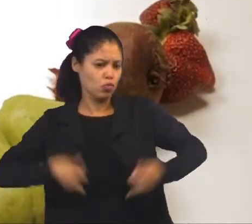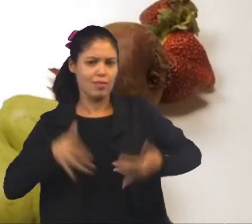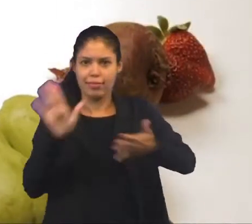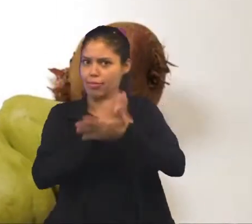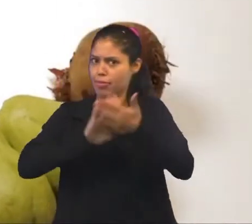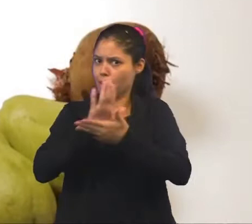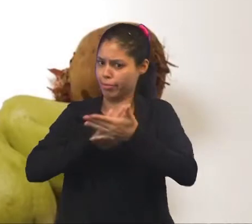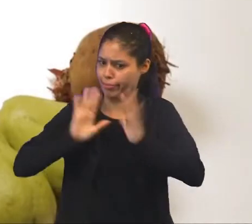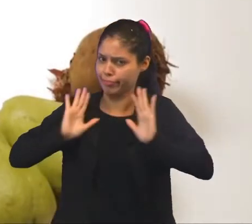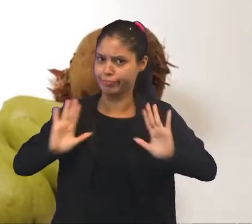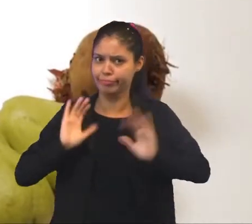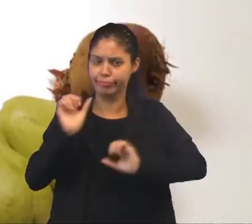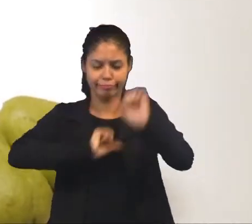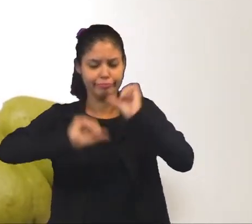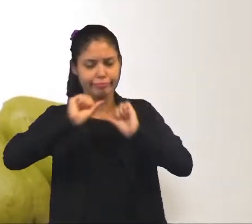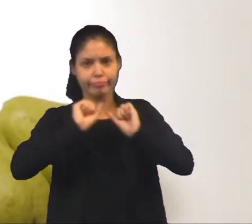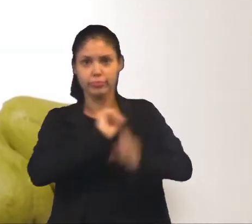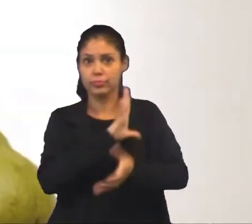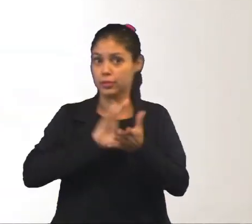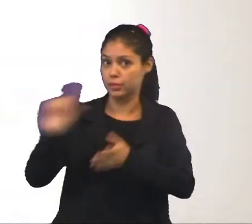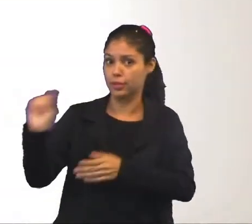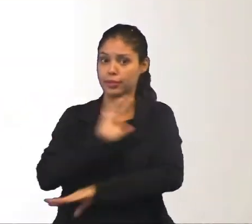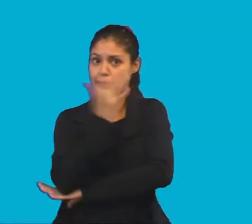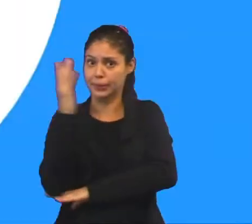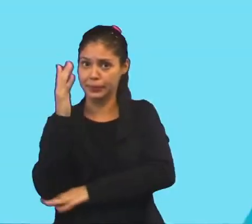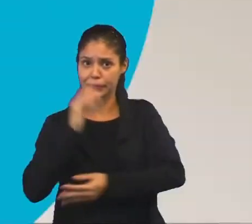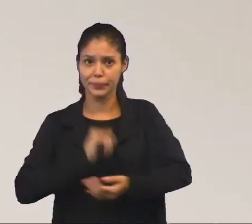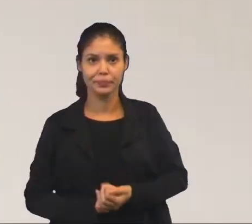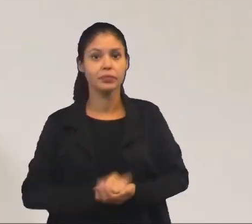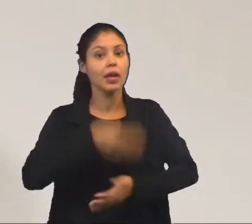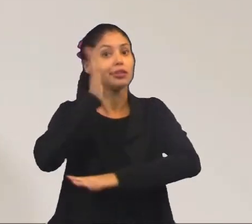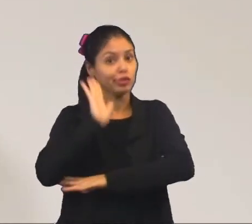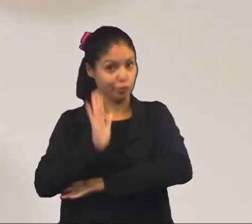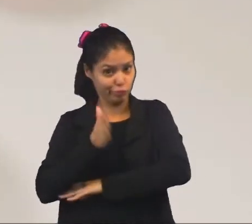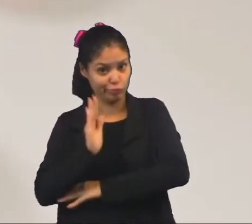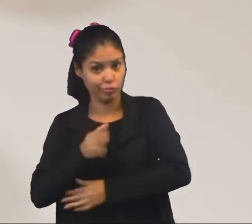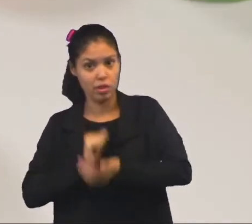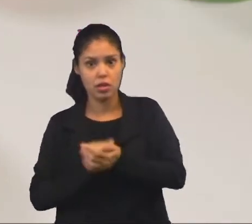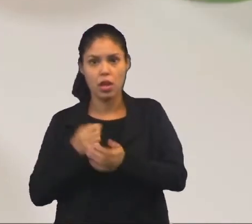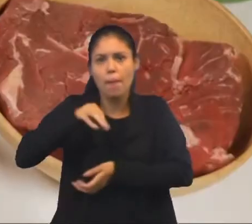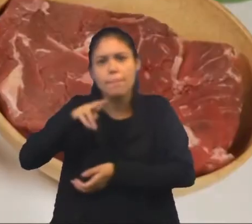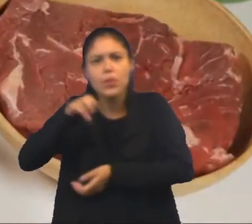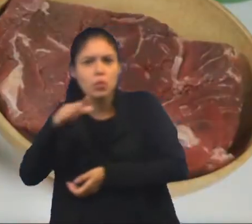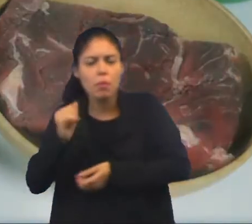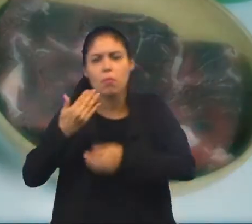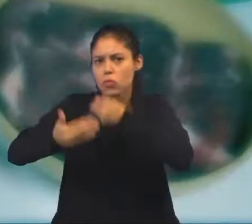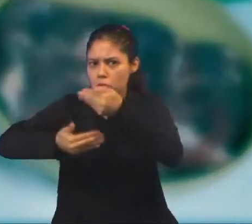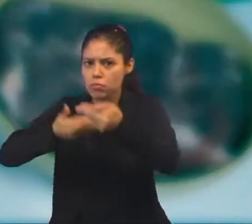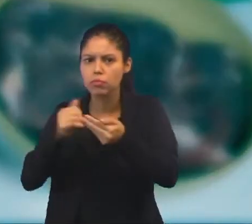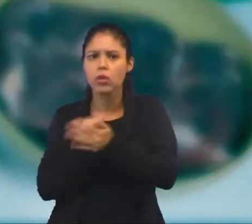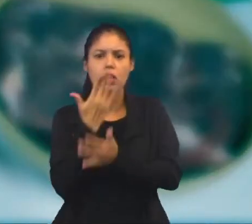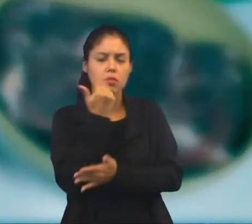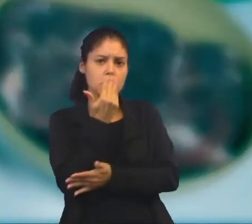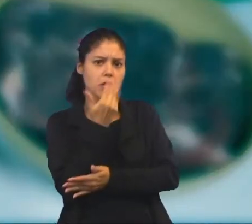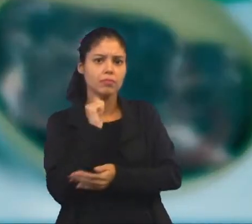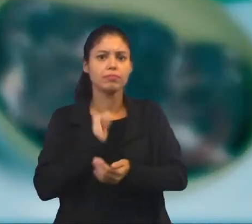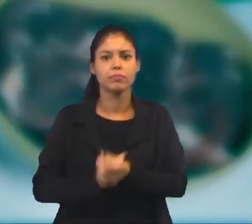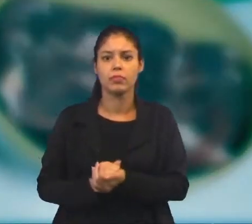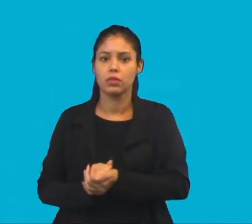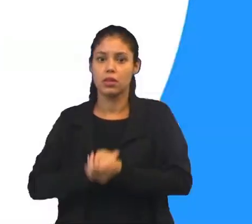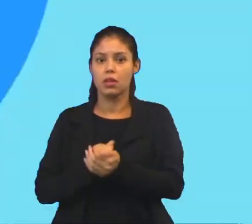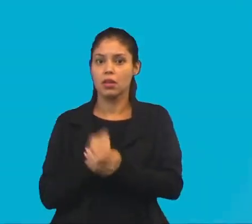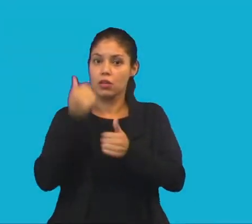qualquer alteração após deixar a natureza. Já os alimentos minimamente processados são alimentos in natura que